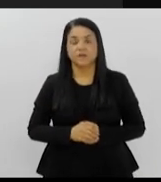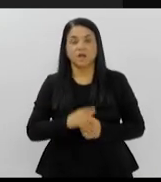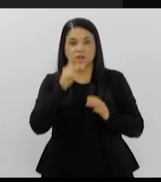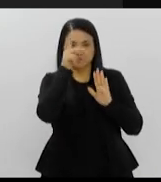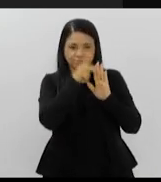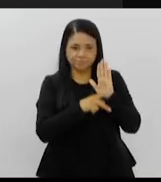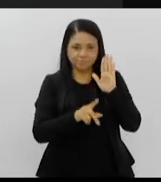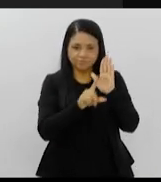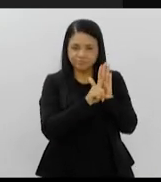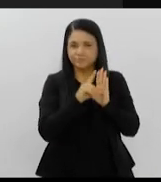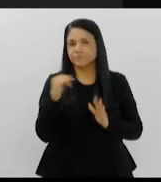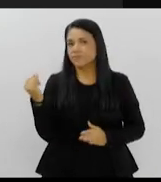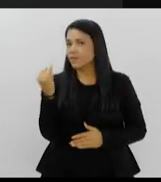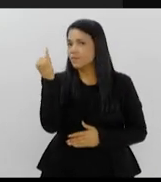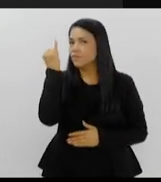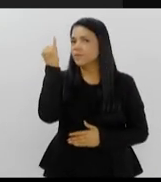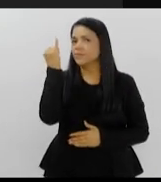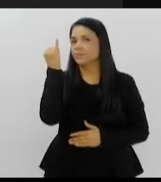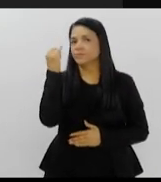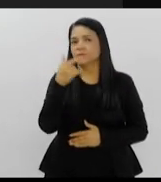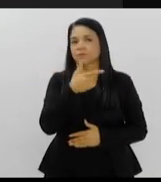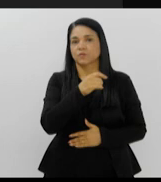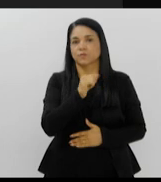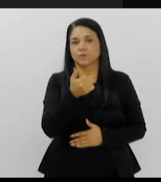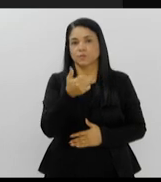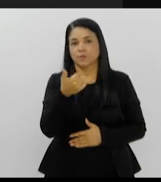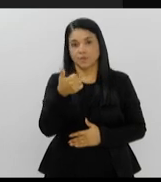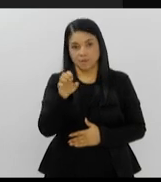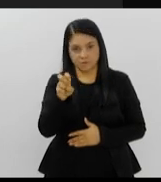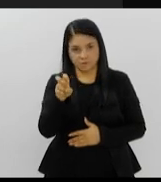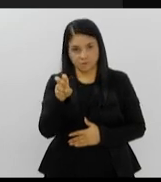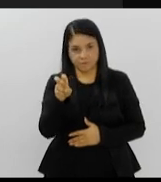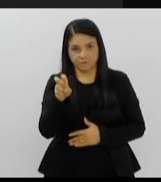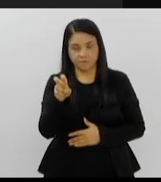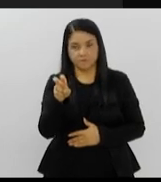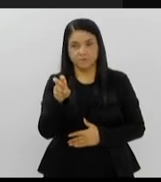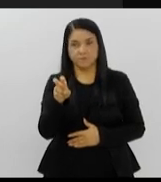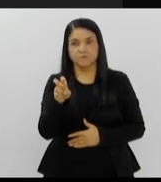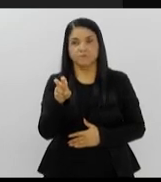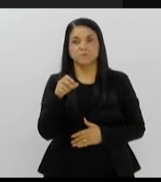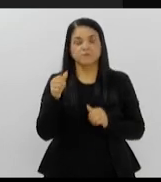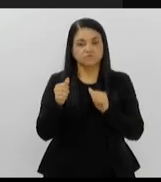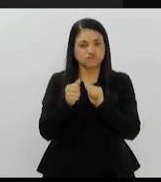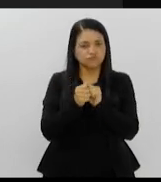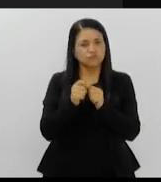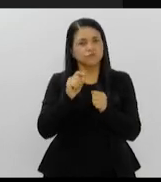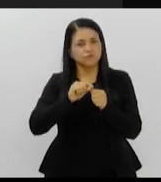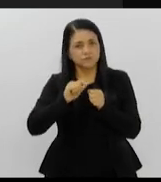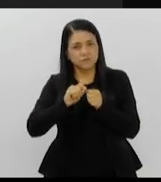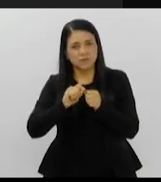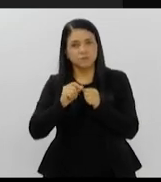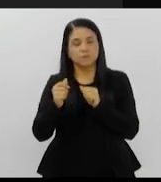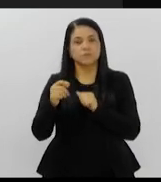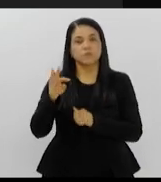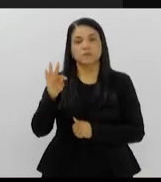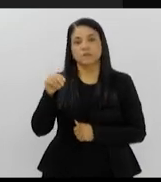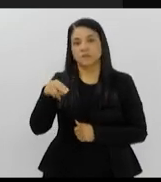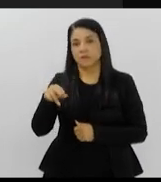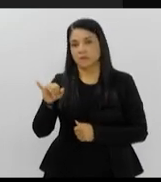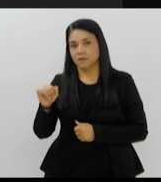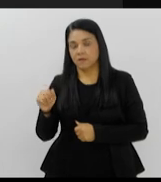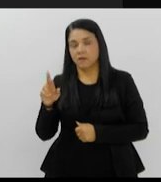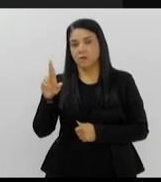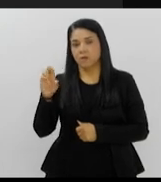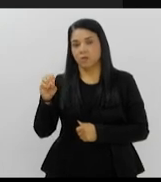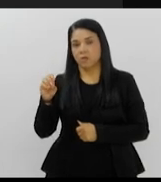projeto muito importante de 2015, fizemos juntos com a deputada Tânia Rodrigues